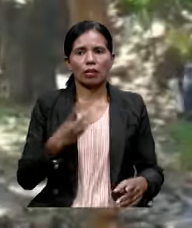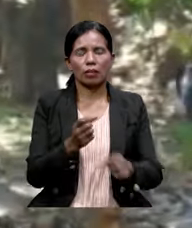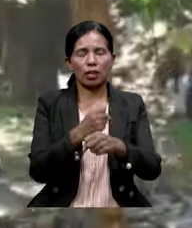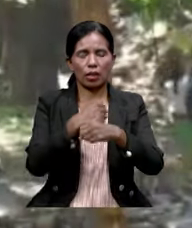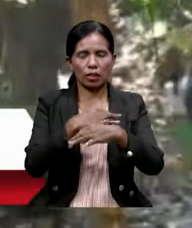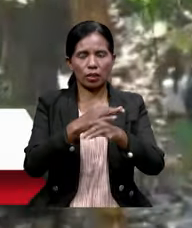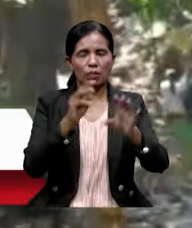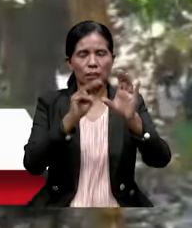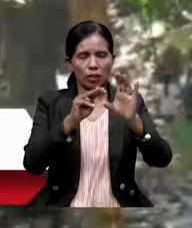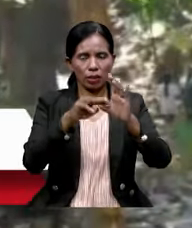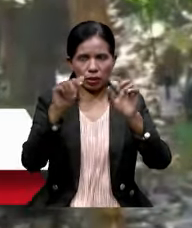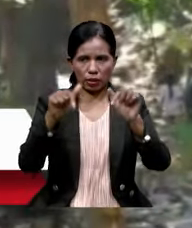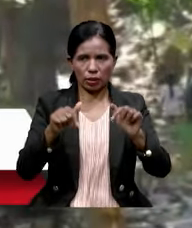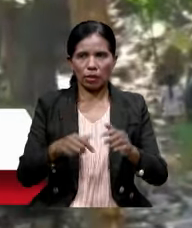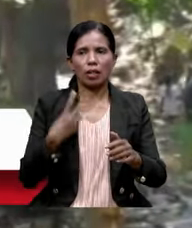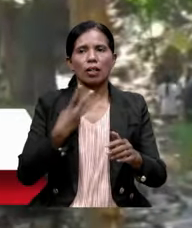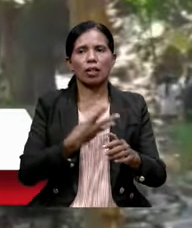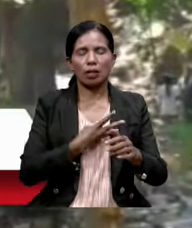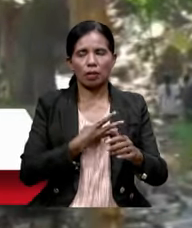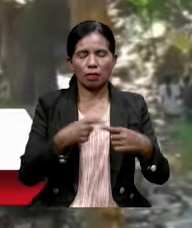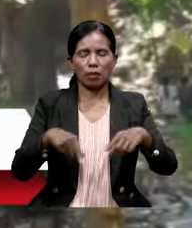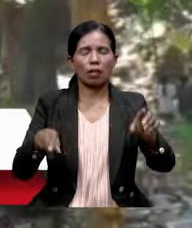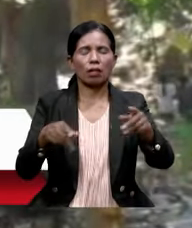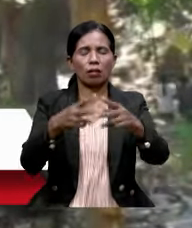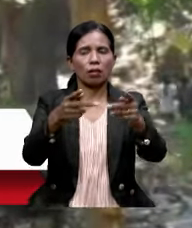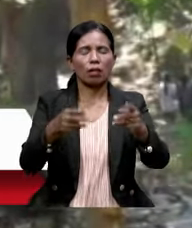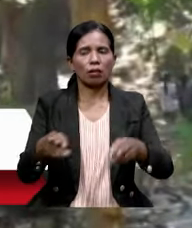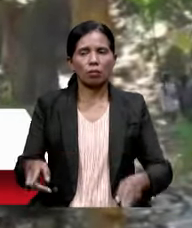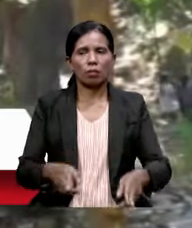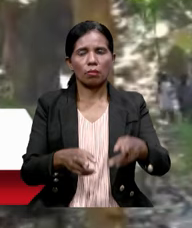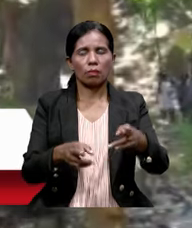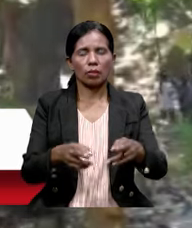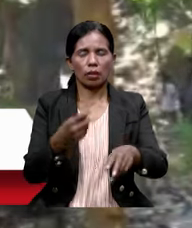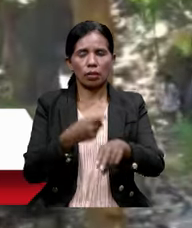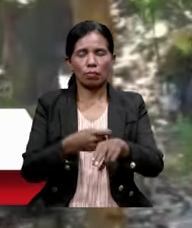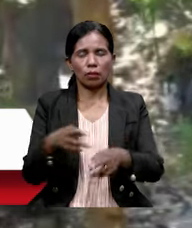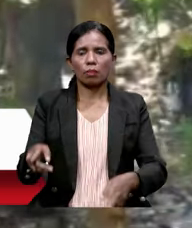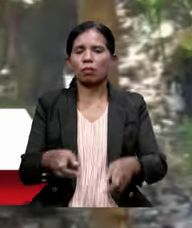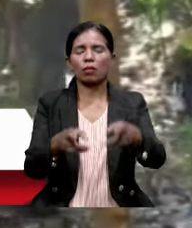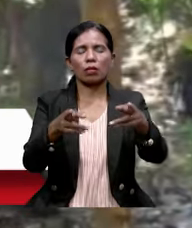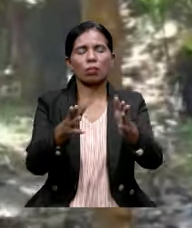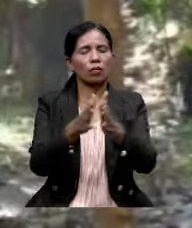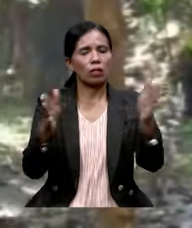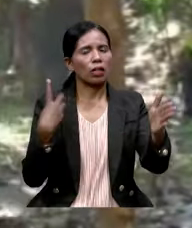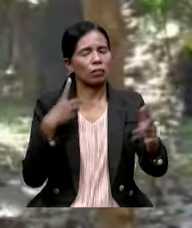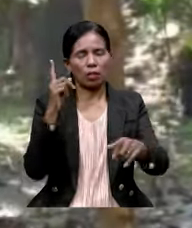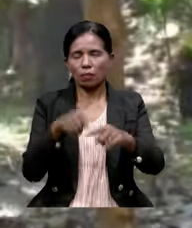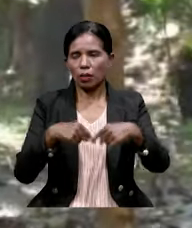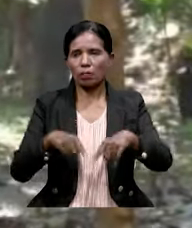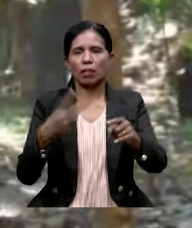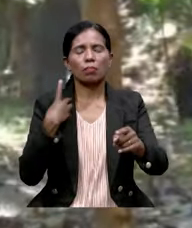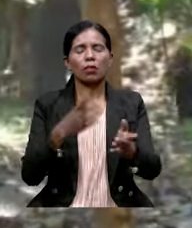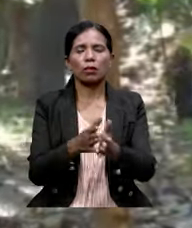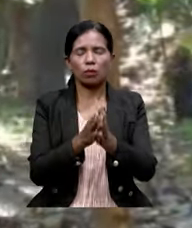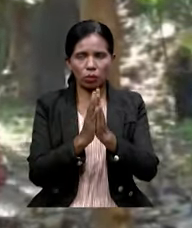merkarune para ami ba motorin mos mota tempo mota tun an balladia bebe am atu husu ba